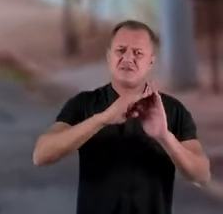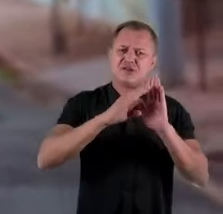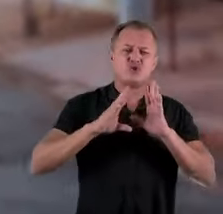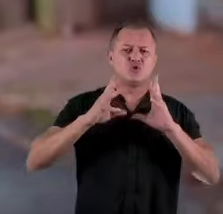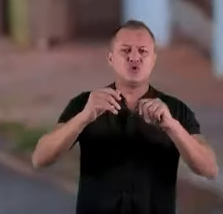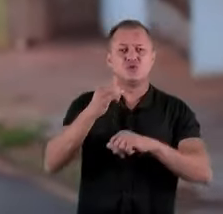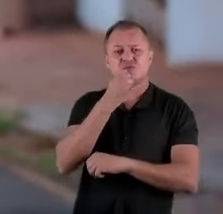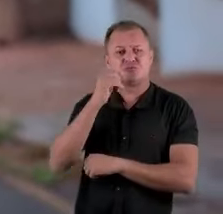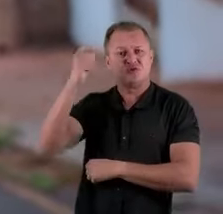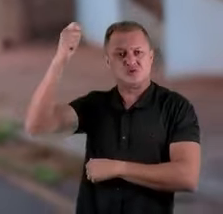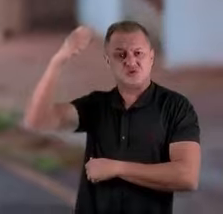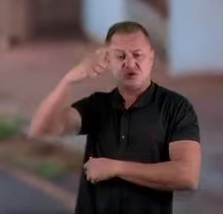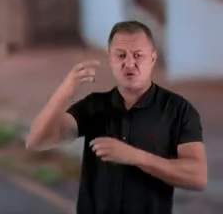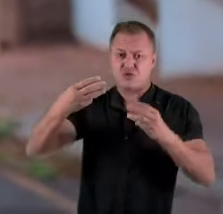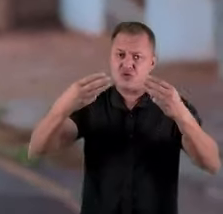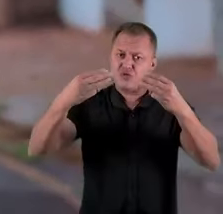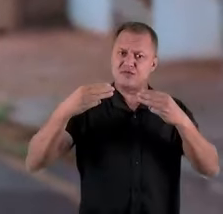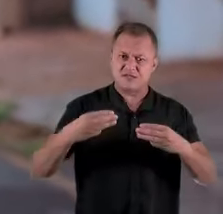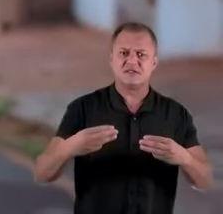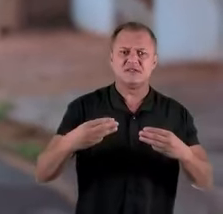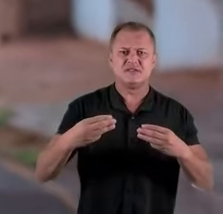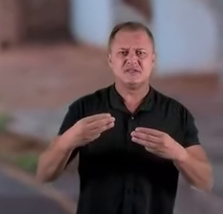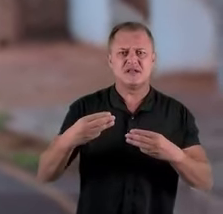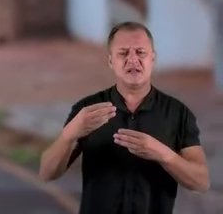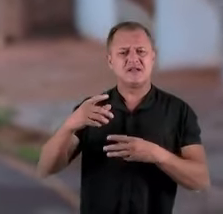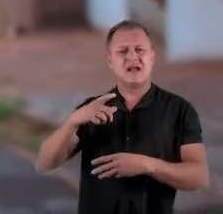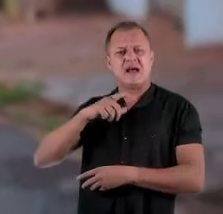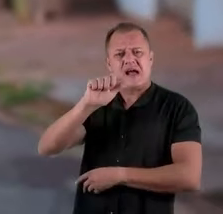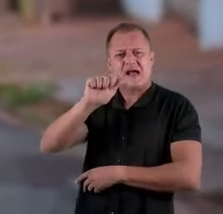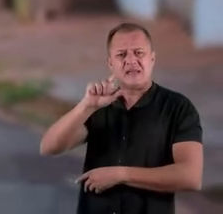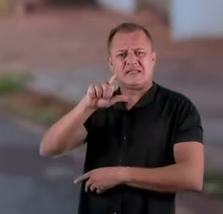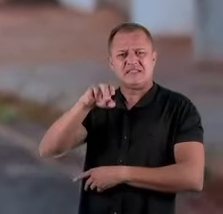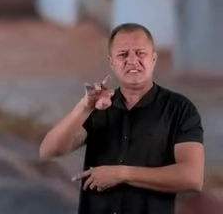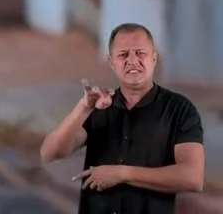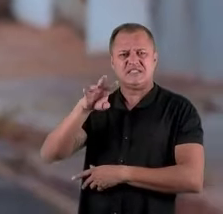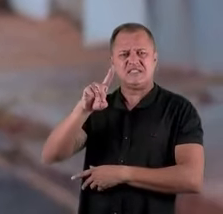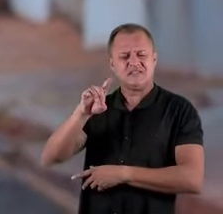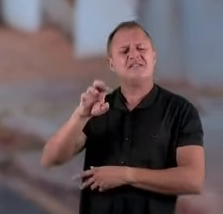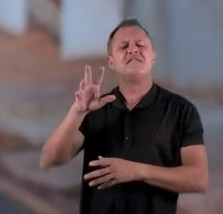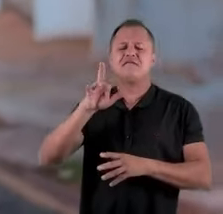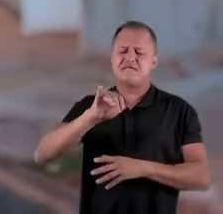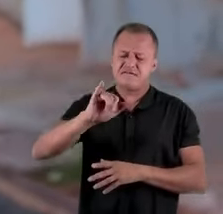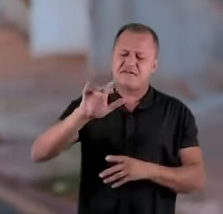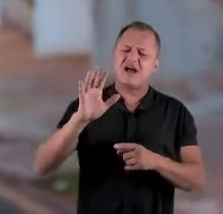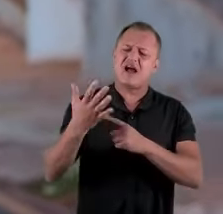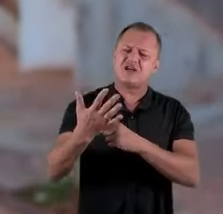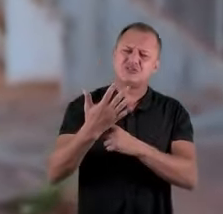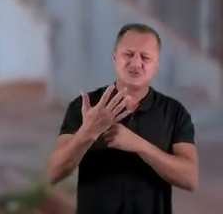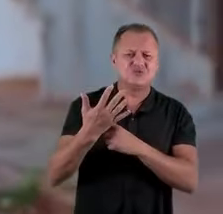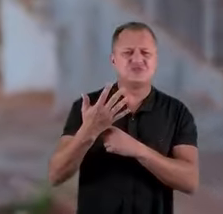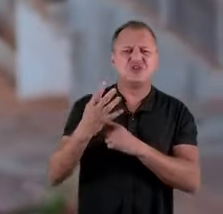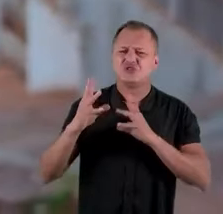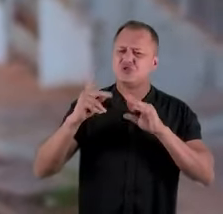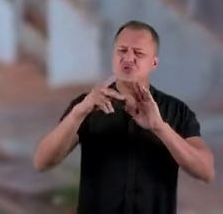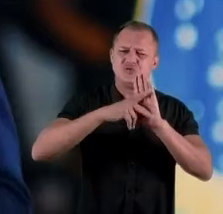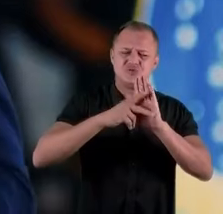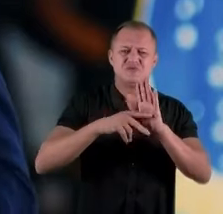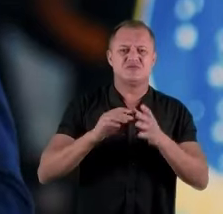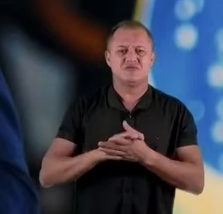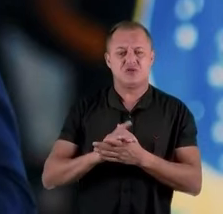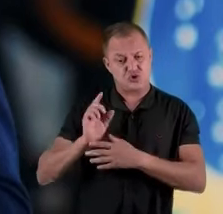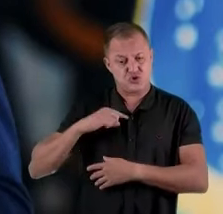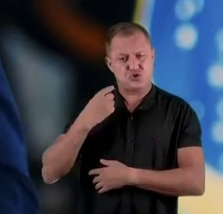com energia solar. O ministro de Minas e Energia, Alexandre Silveira, vai nos ajudar a realizar todos esses